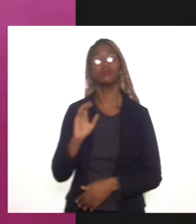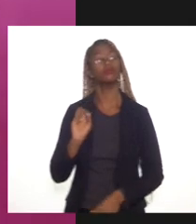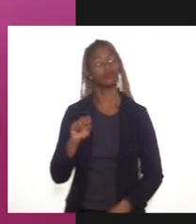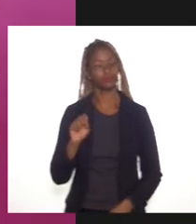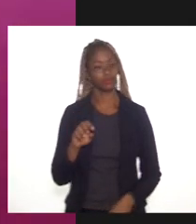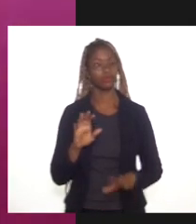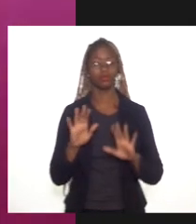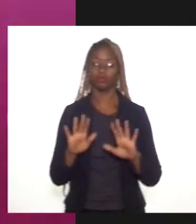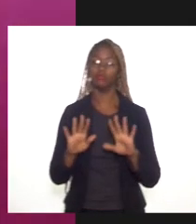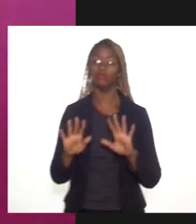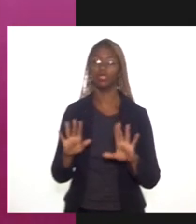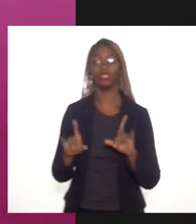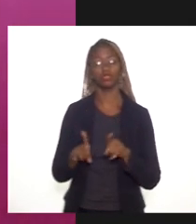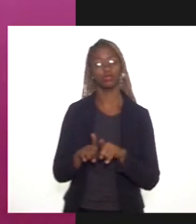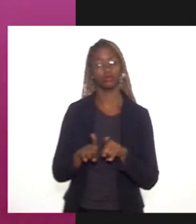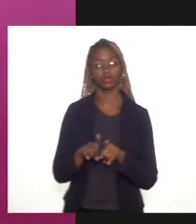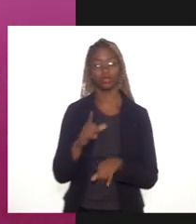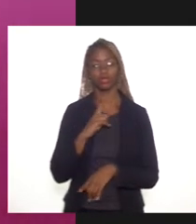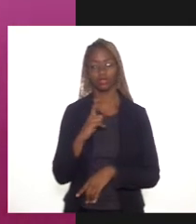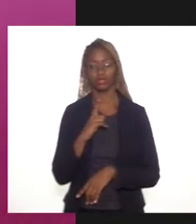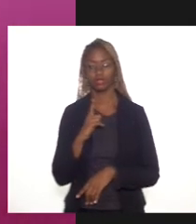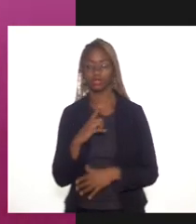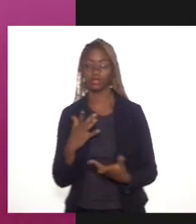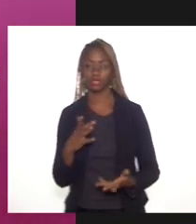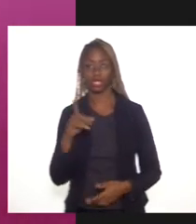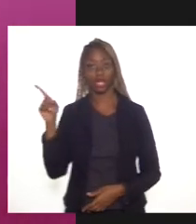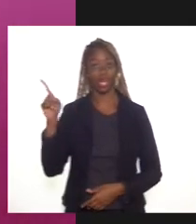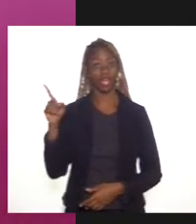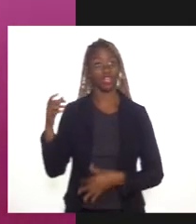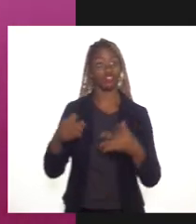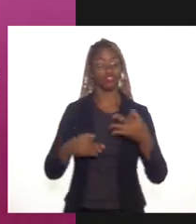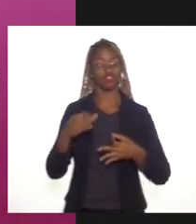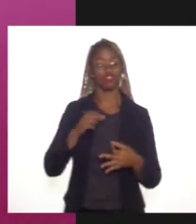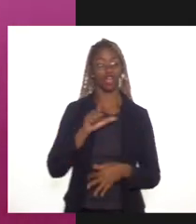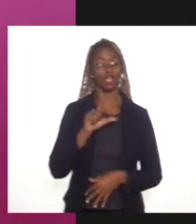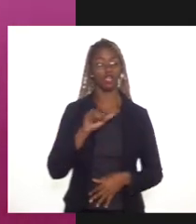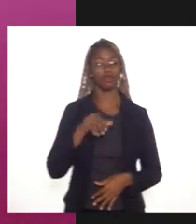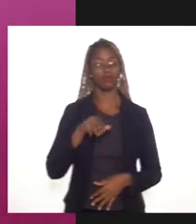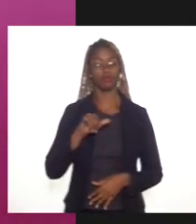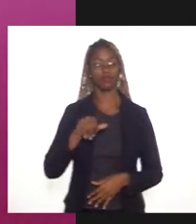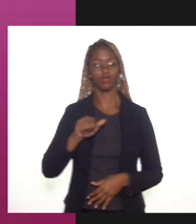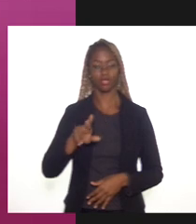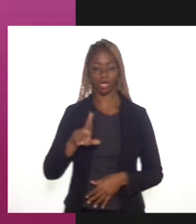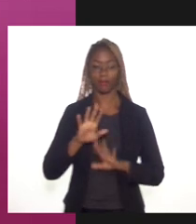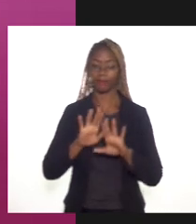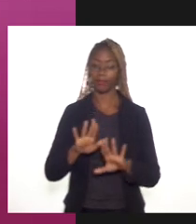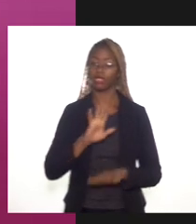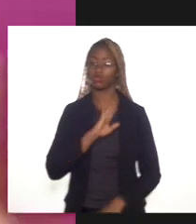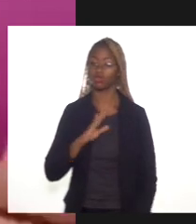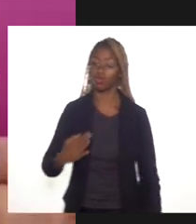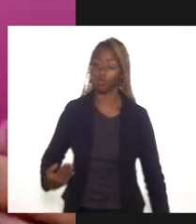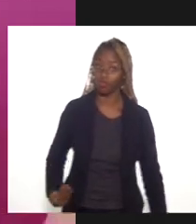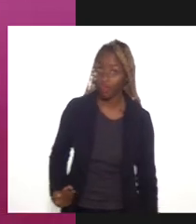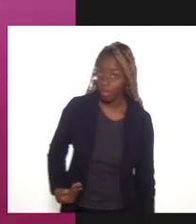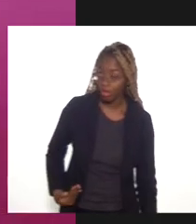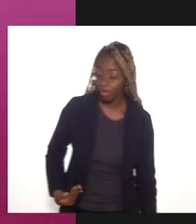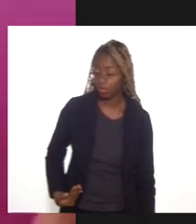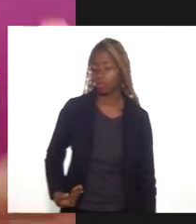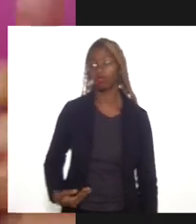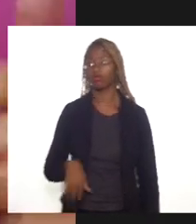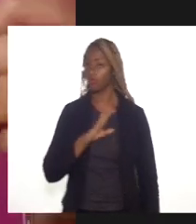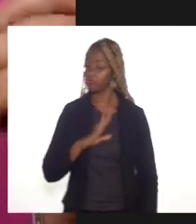Tem a questão de minar na justiça? Tem a questão. Mas, governo que é governo que